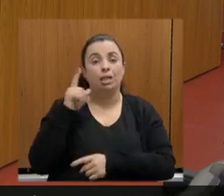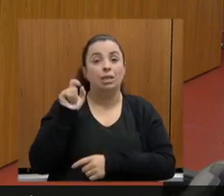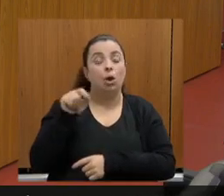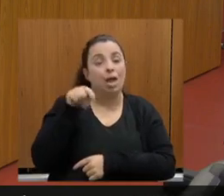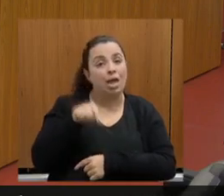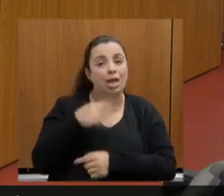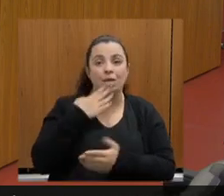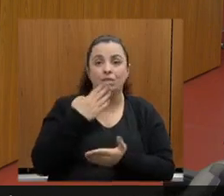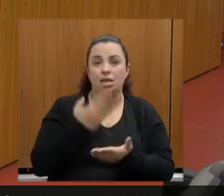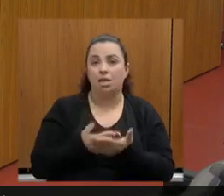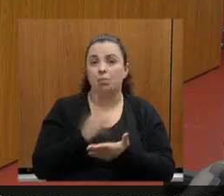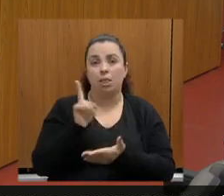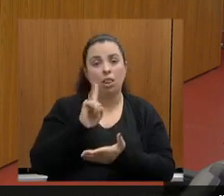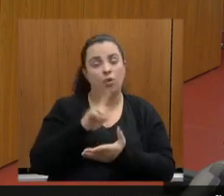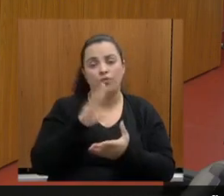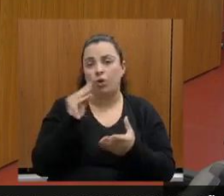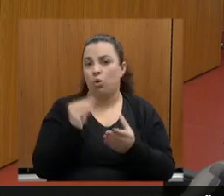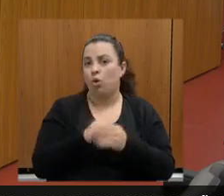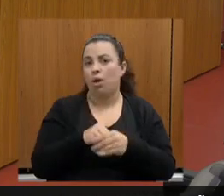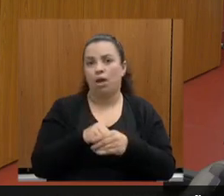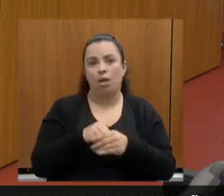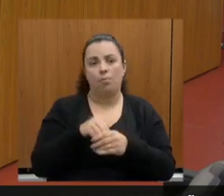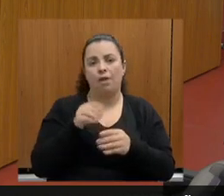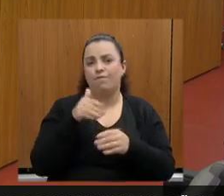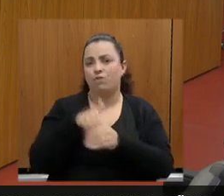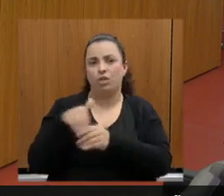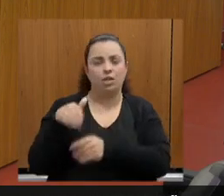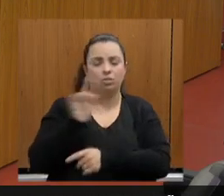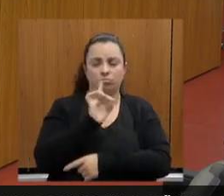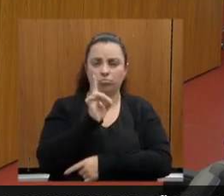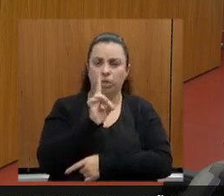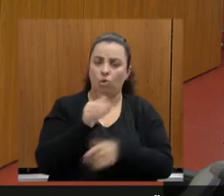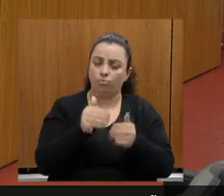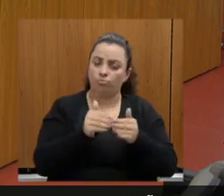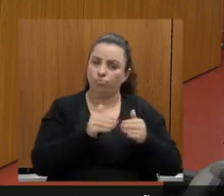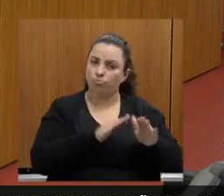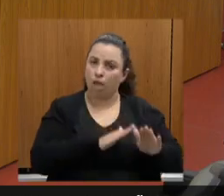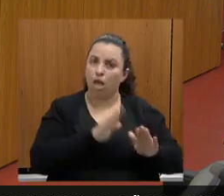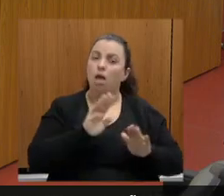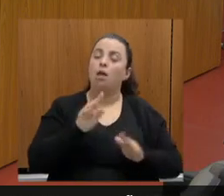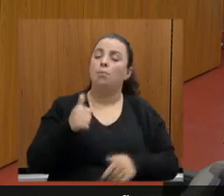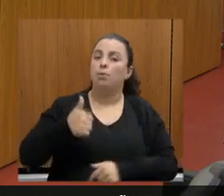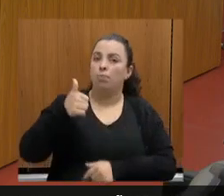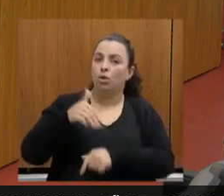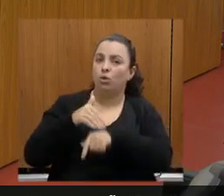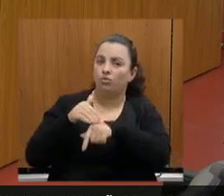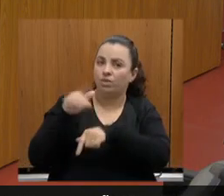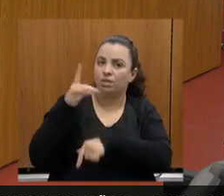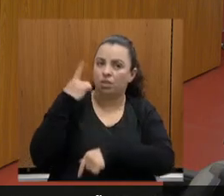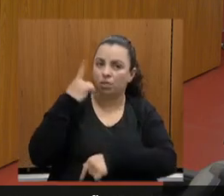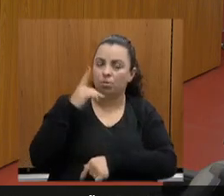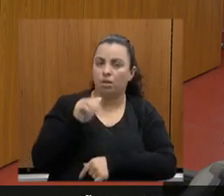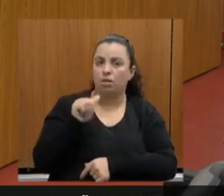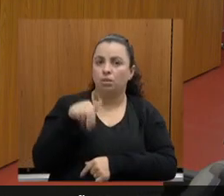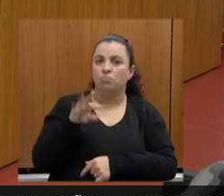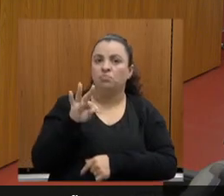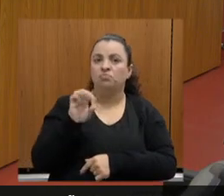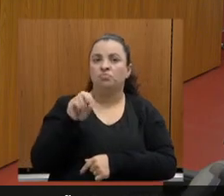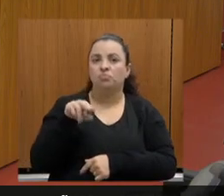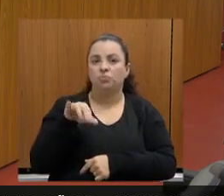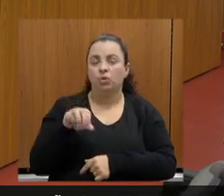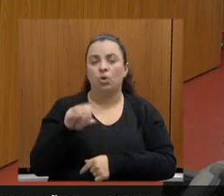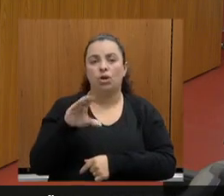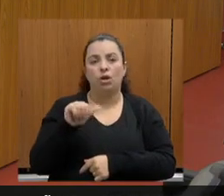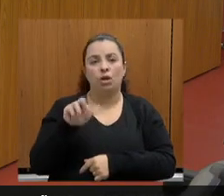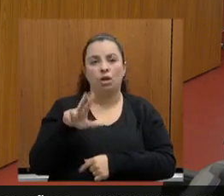requerimento nós não vamos colocar na pauta vamos conversar com o Deputado Antônio Carlos é sobre